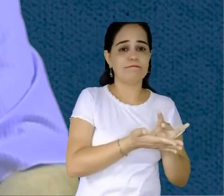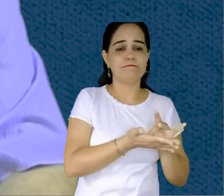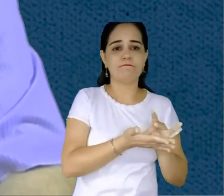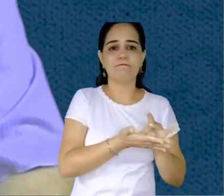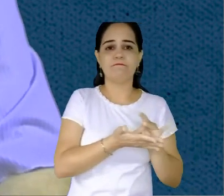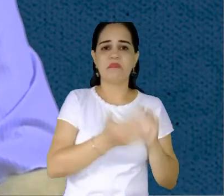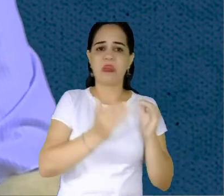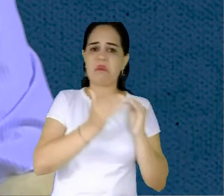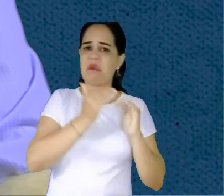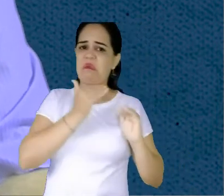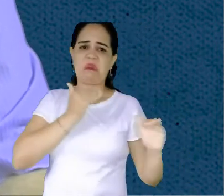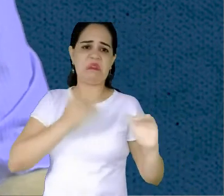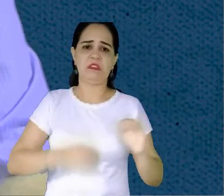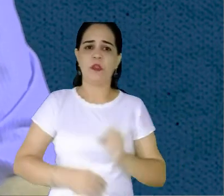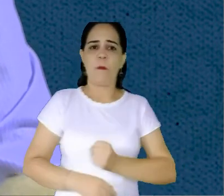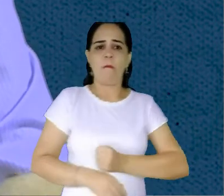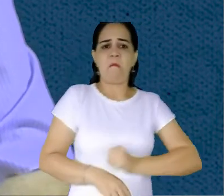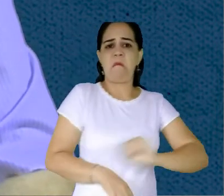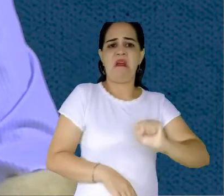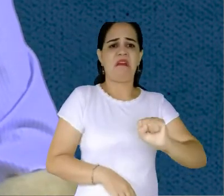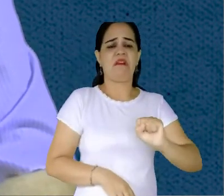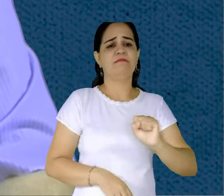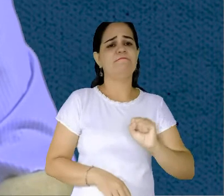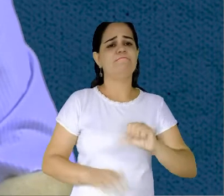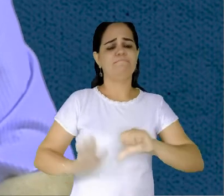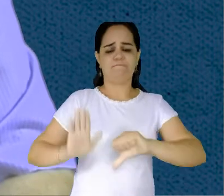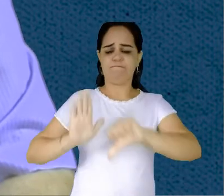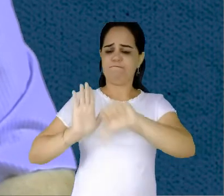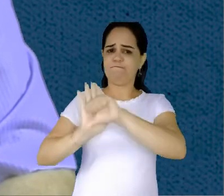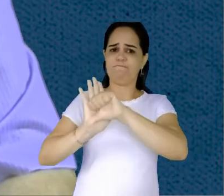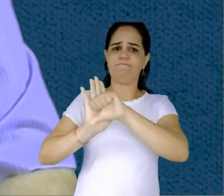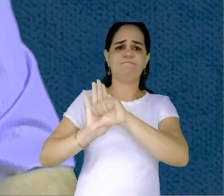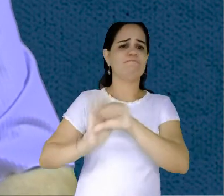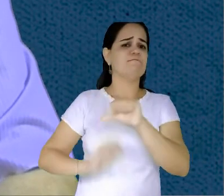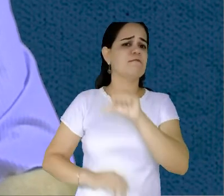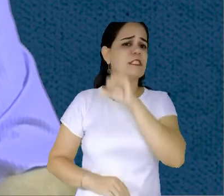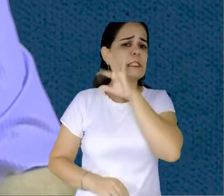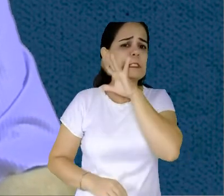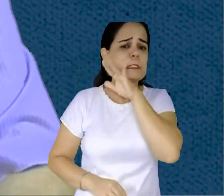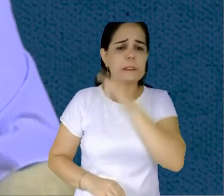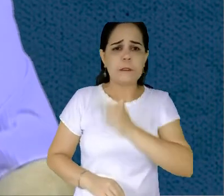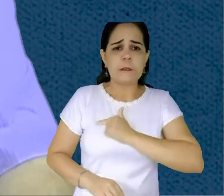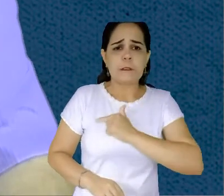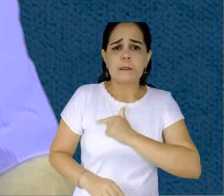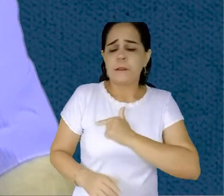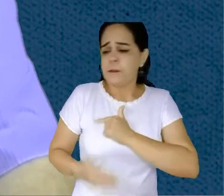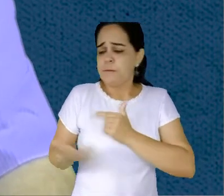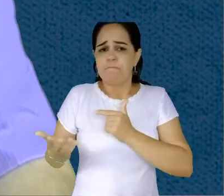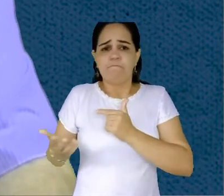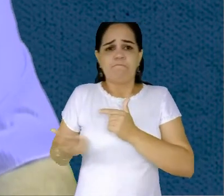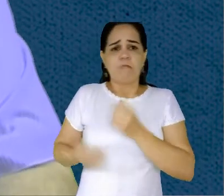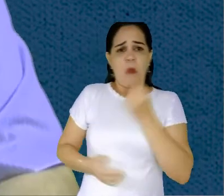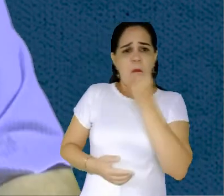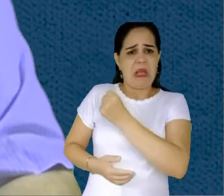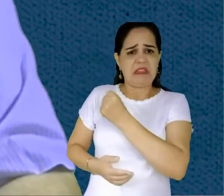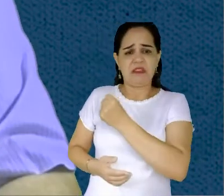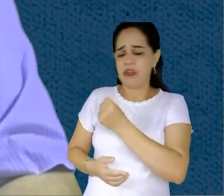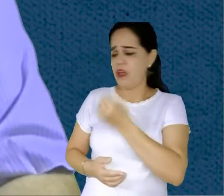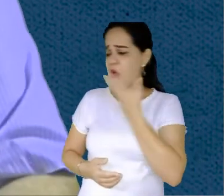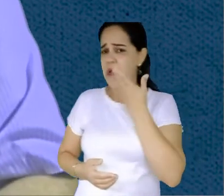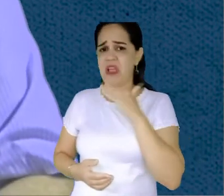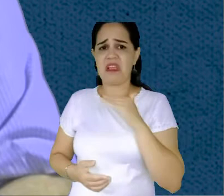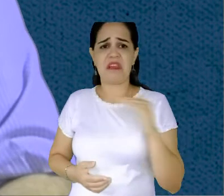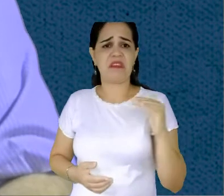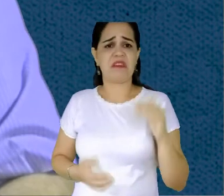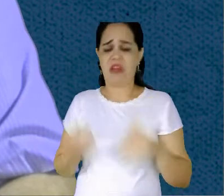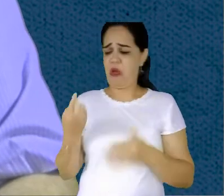o aborto é um dos crimes mais horríveis. Matar uma criança, não importa. Porque só tem 2 meses. Bom, tem 2 meses,